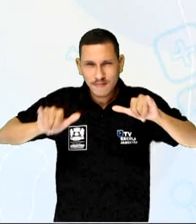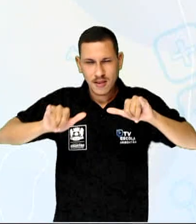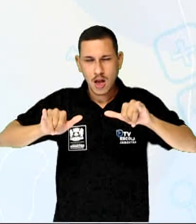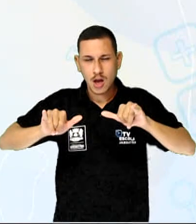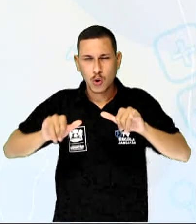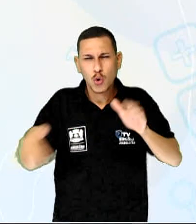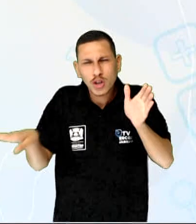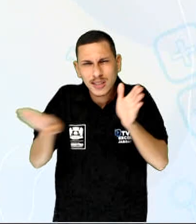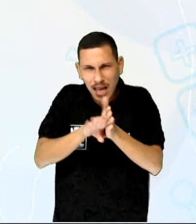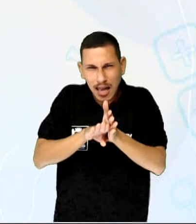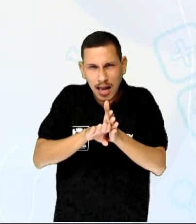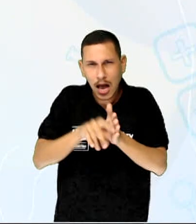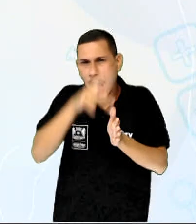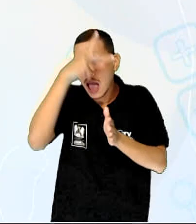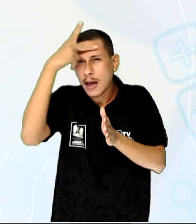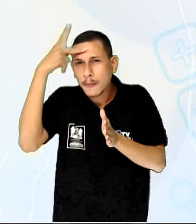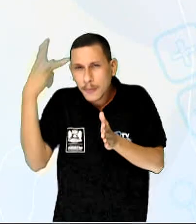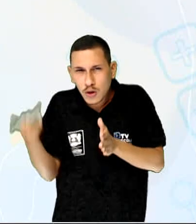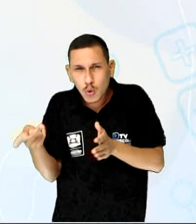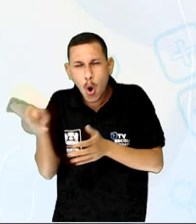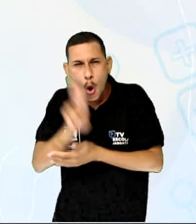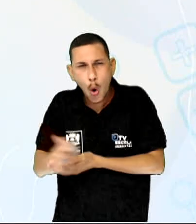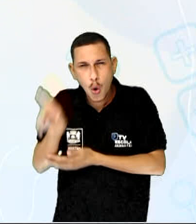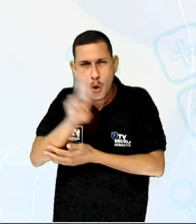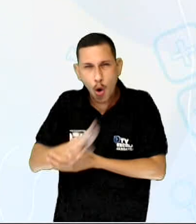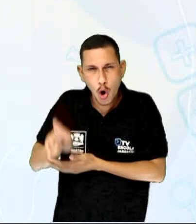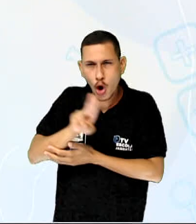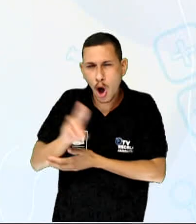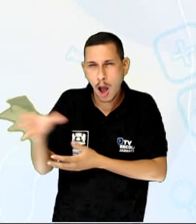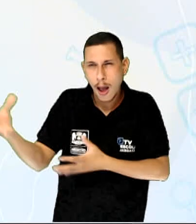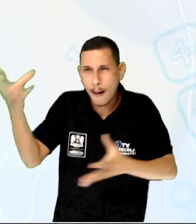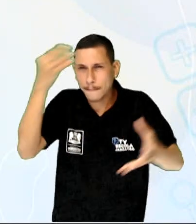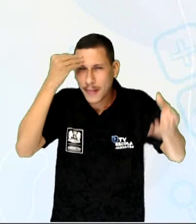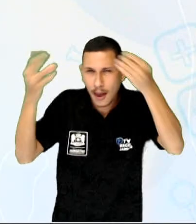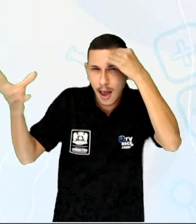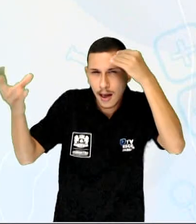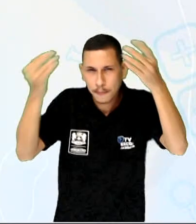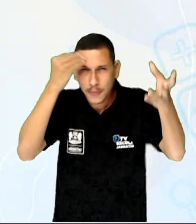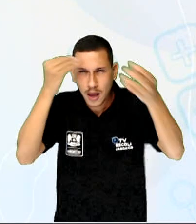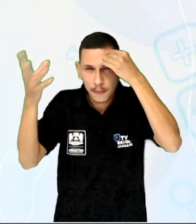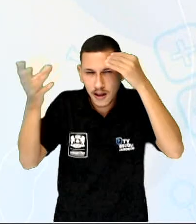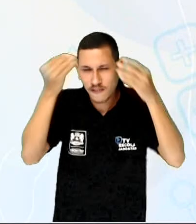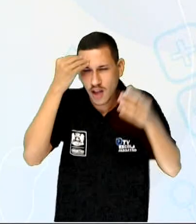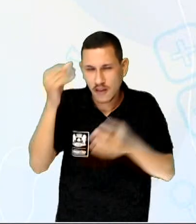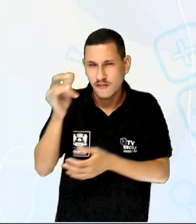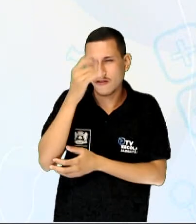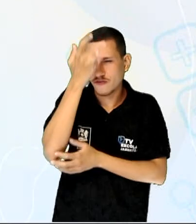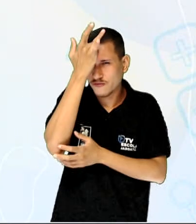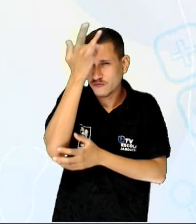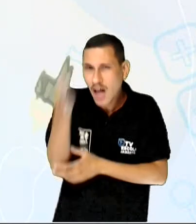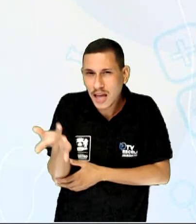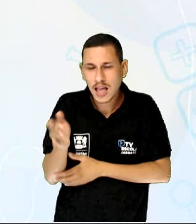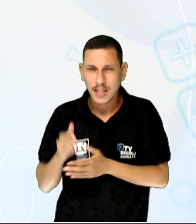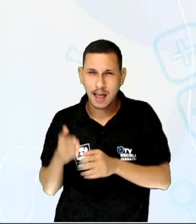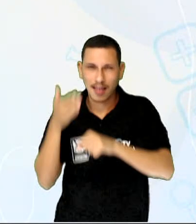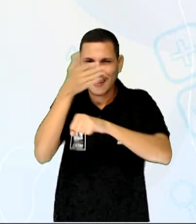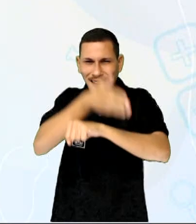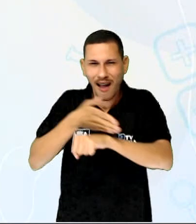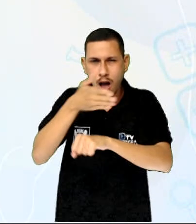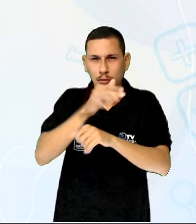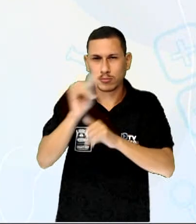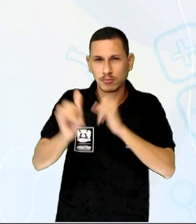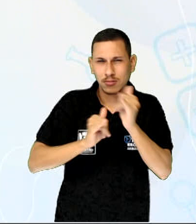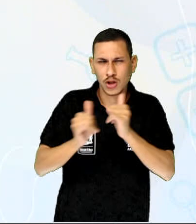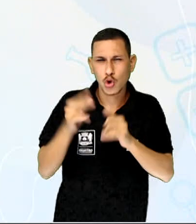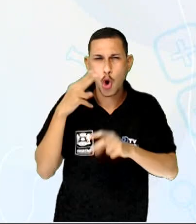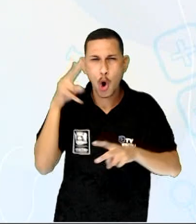abrangente e passou a ser mais consumida. Um dos fatores é a facilidade para o acesso. Pense nisso.